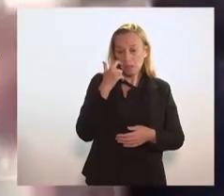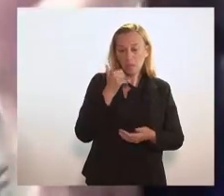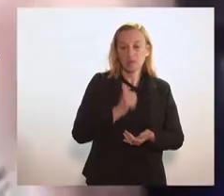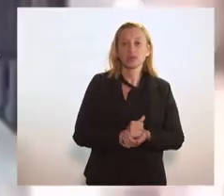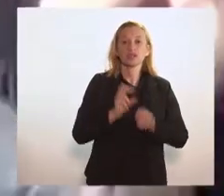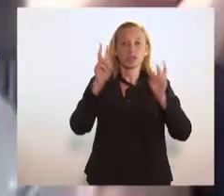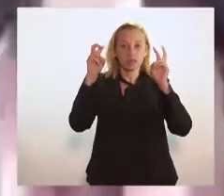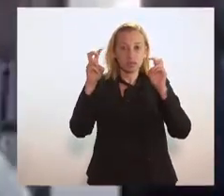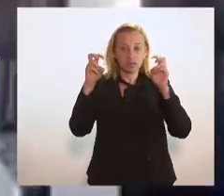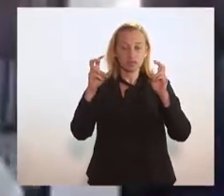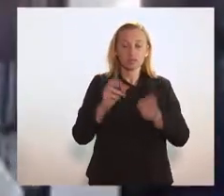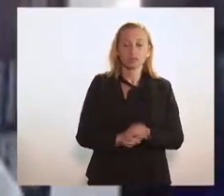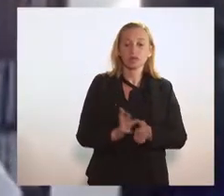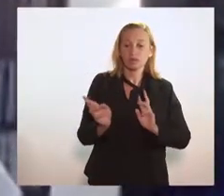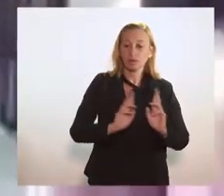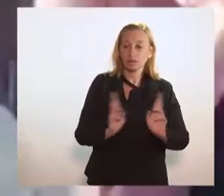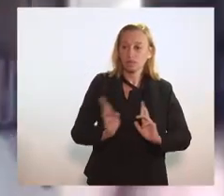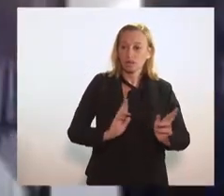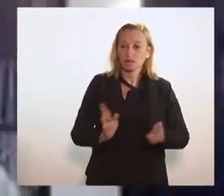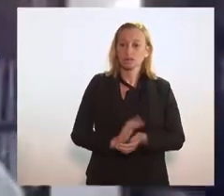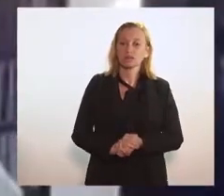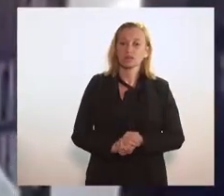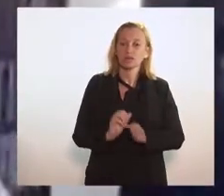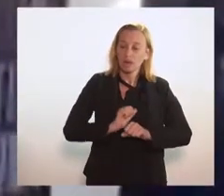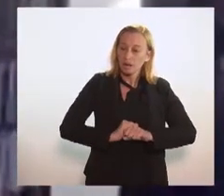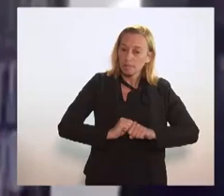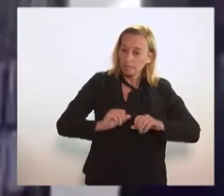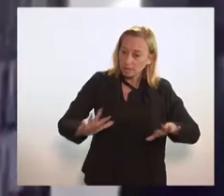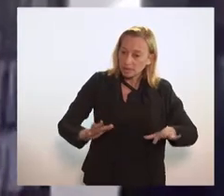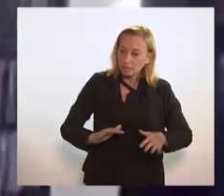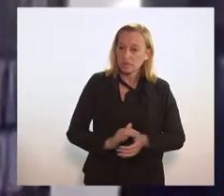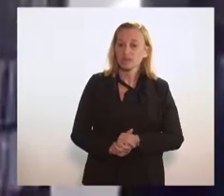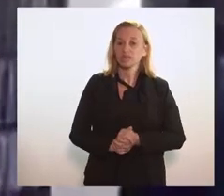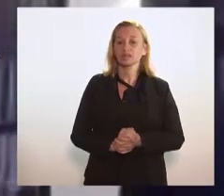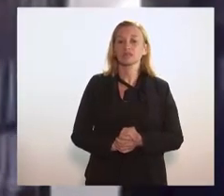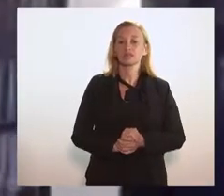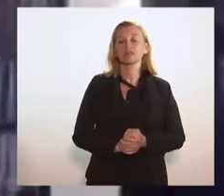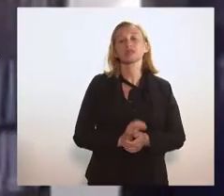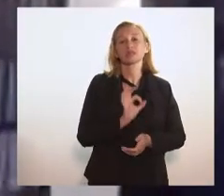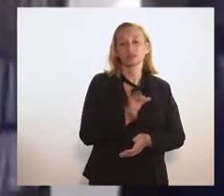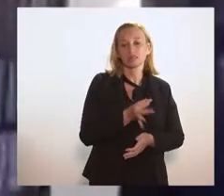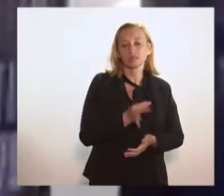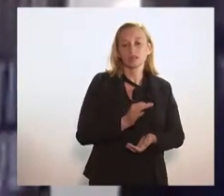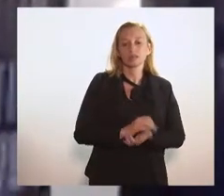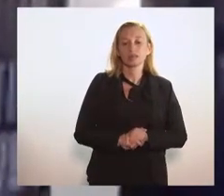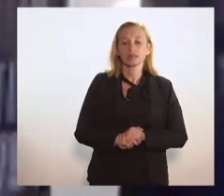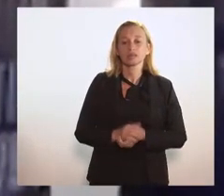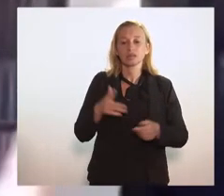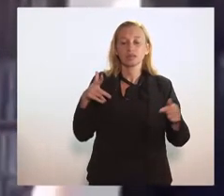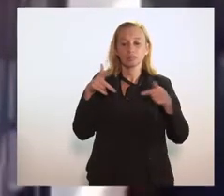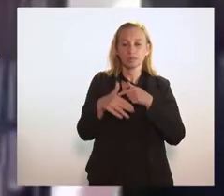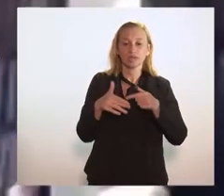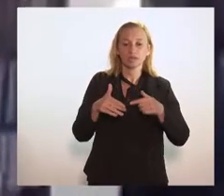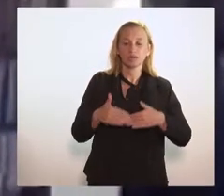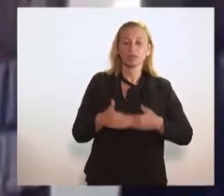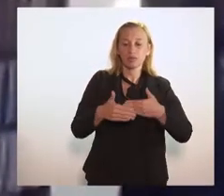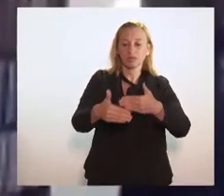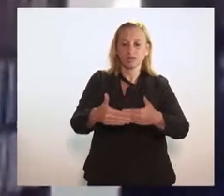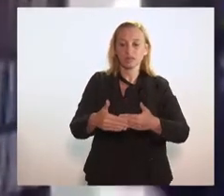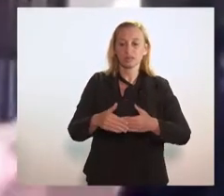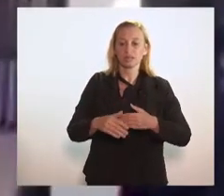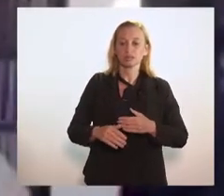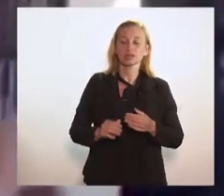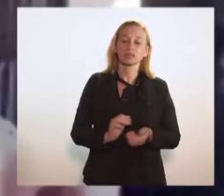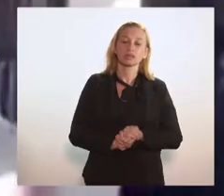questões relacionadas com a pandemia e com a finalidade exatamente de impedir o avanço dessa